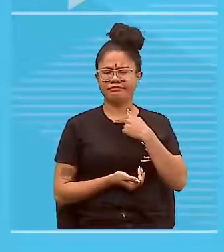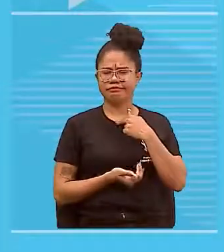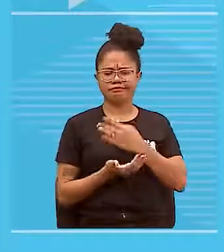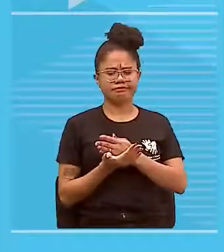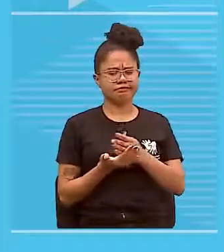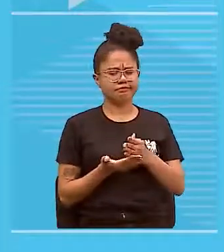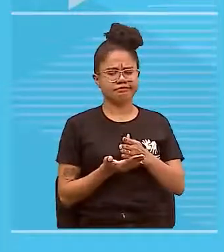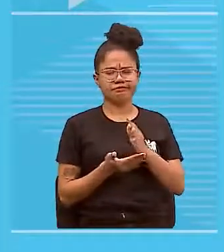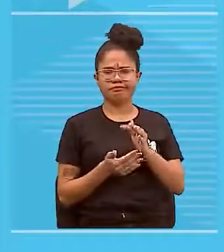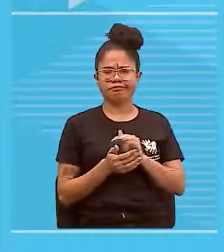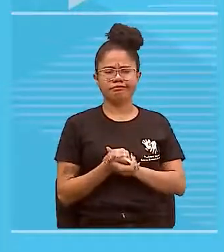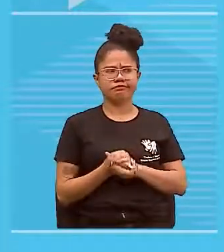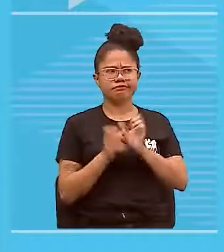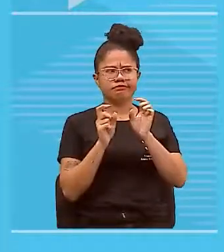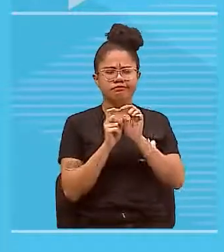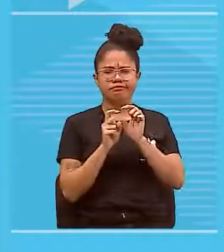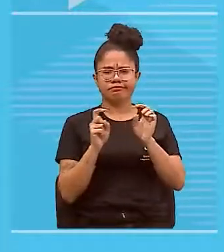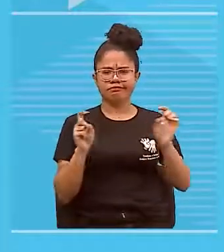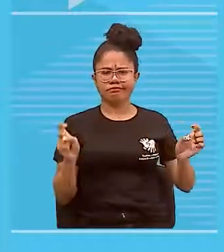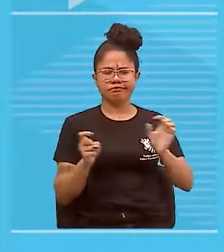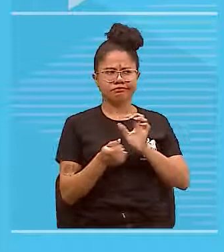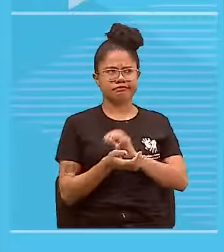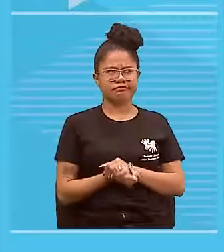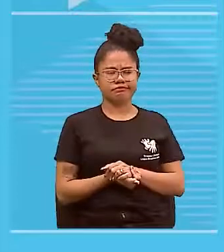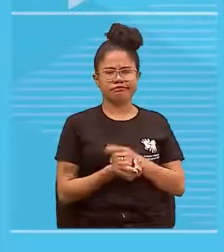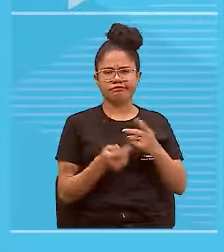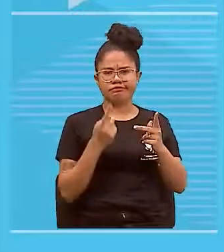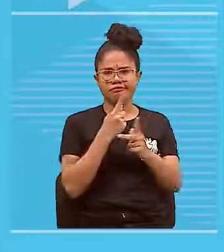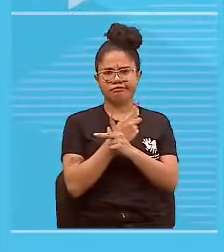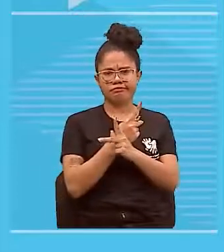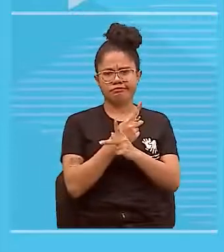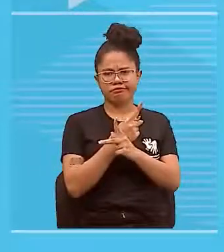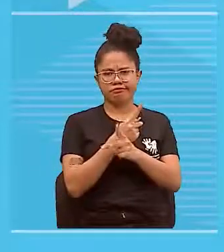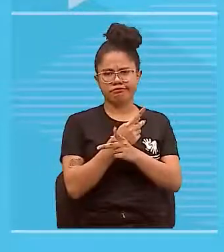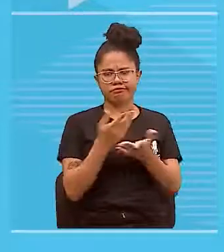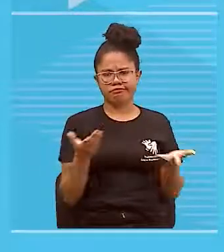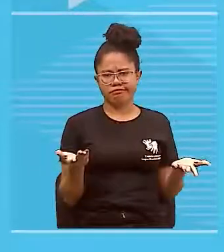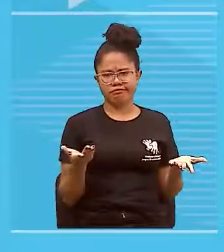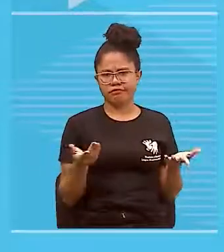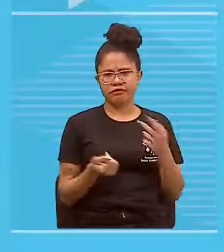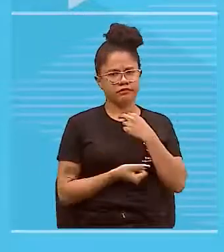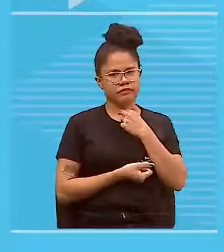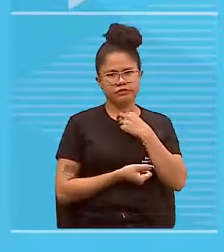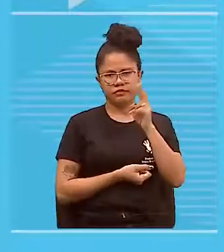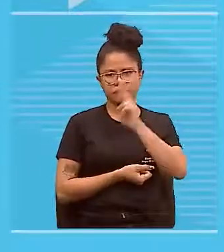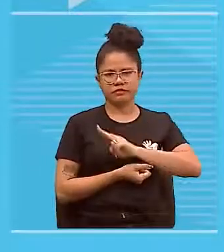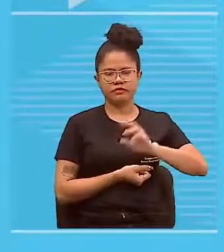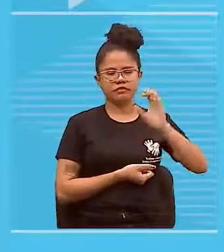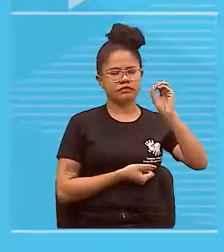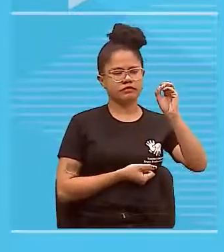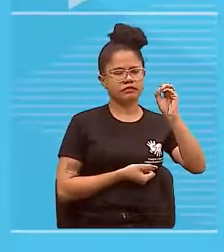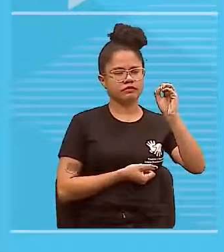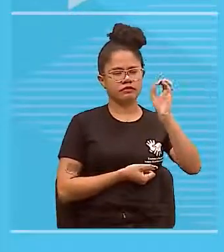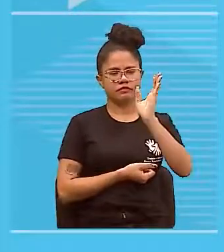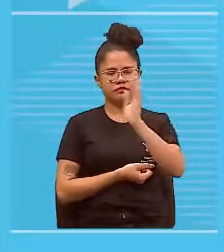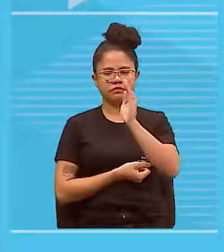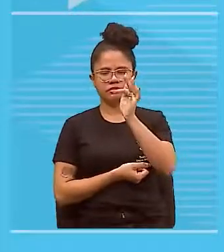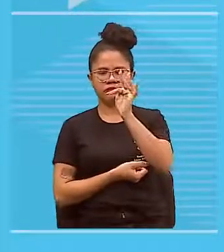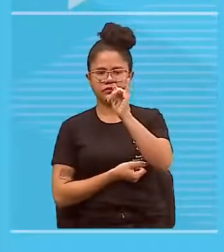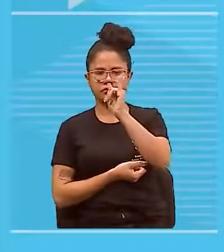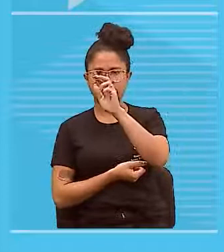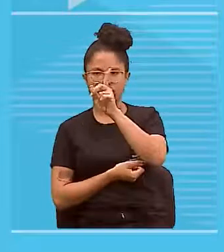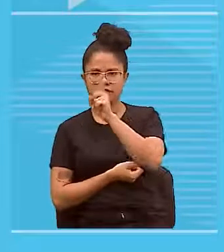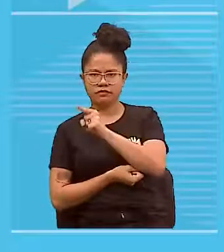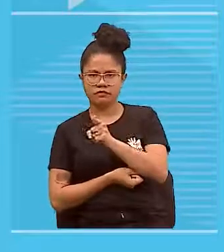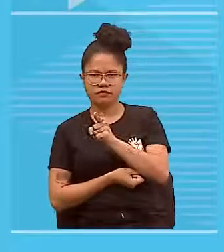a frase com pronome oblíquo átono então eu não posso dizer o fiz não posso a gramática não permite que